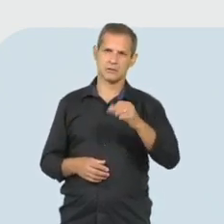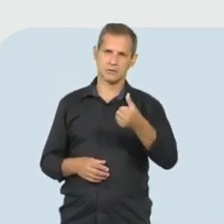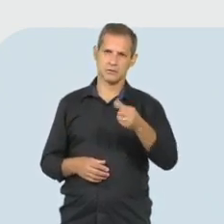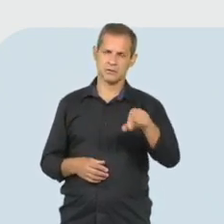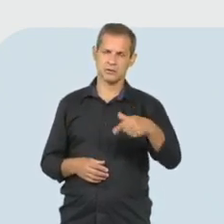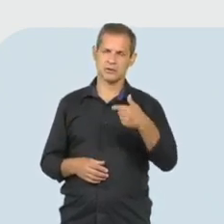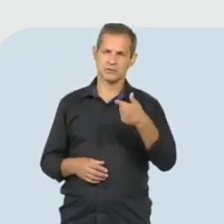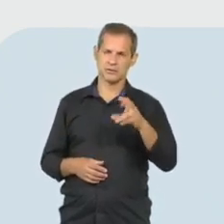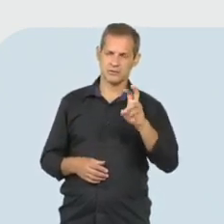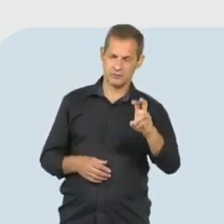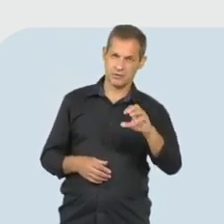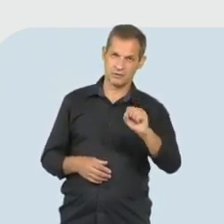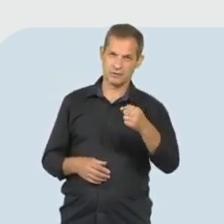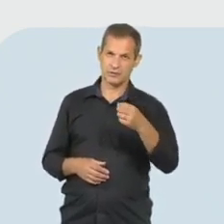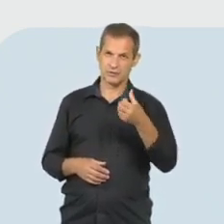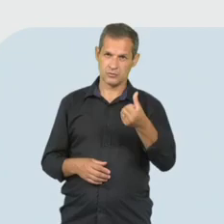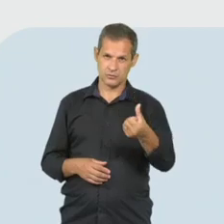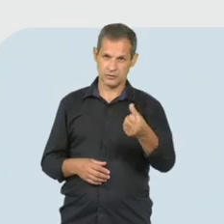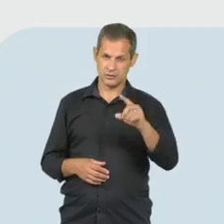86,25.